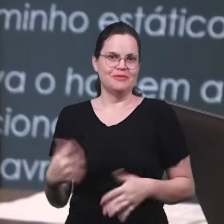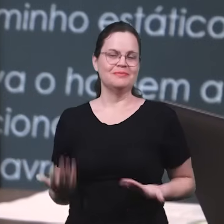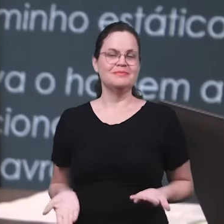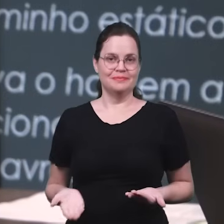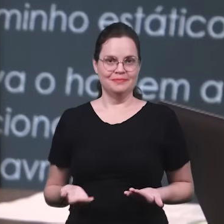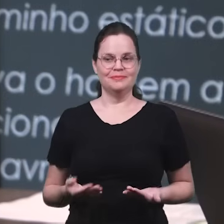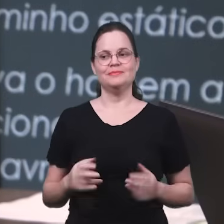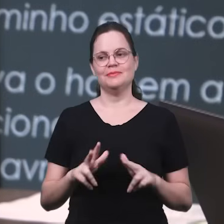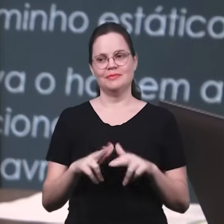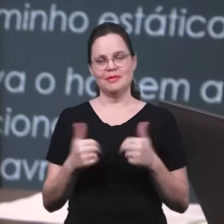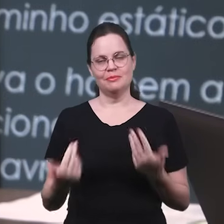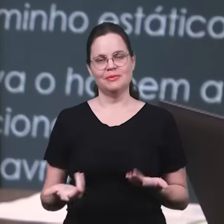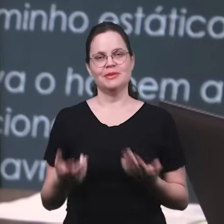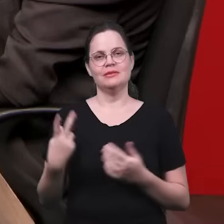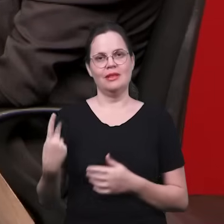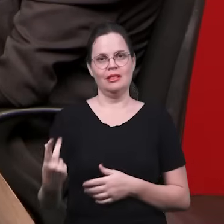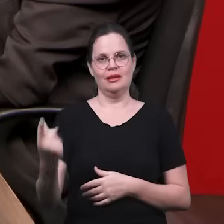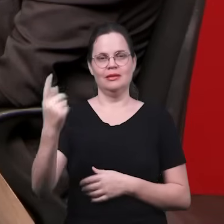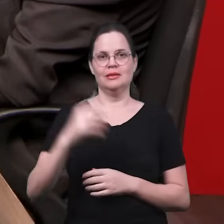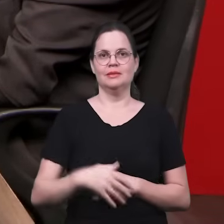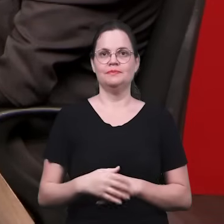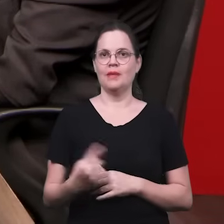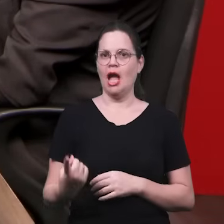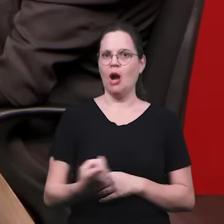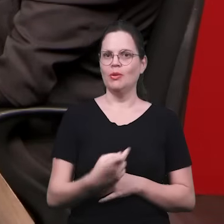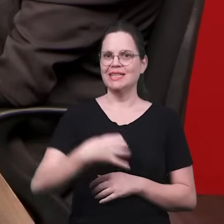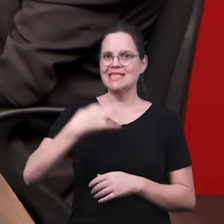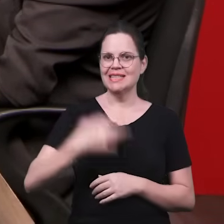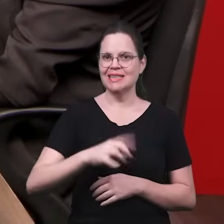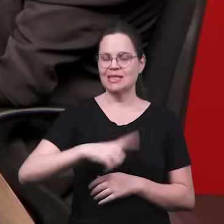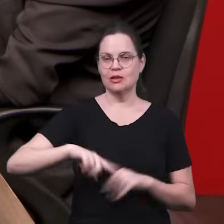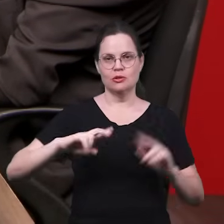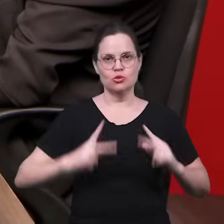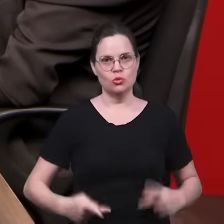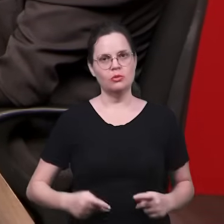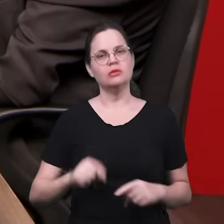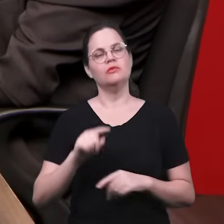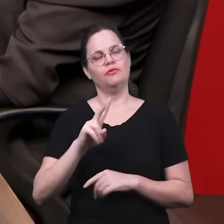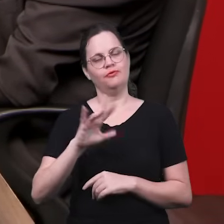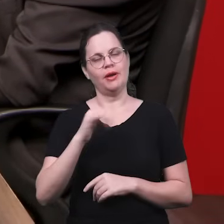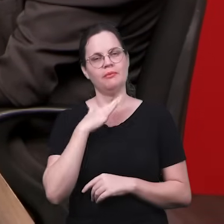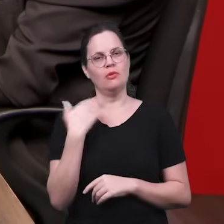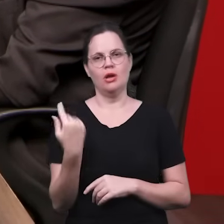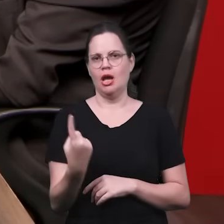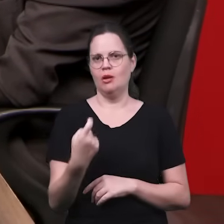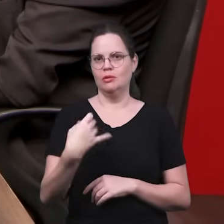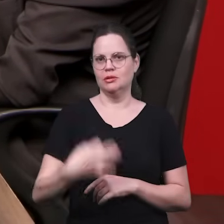que é eternidade. A única certeza do homem é que vai morrer, né? Exatamente. Então,